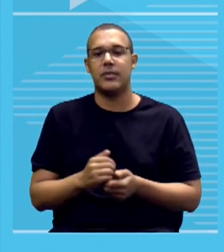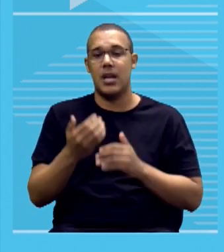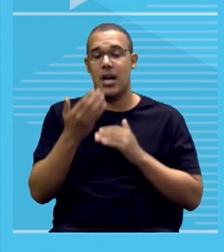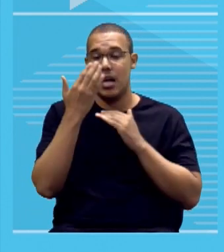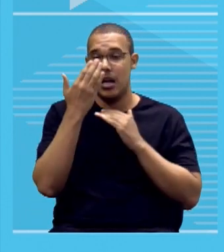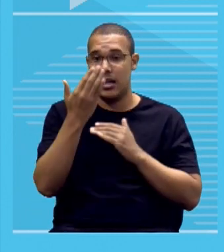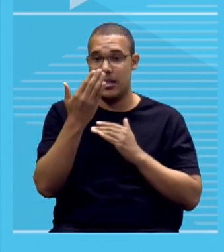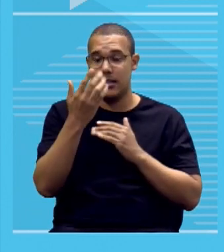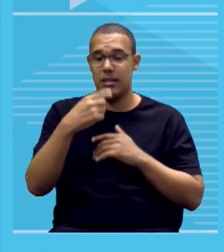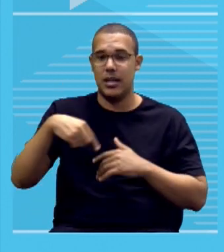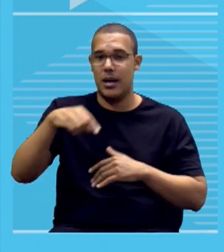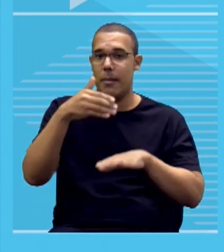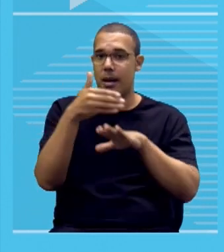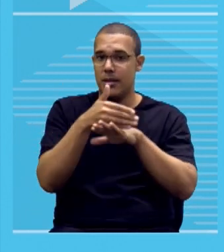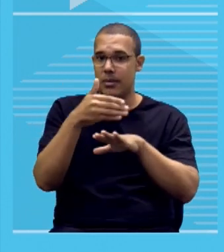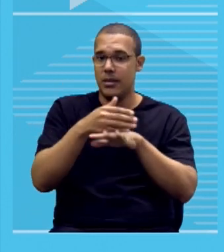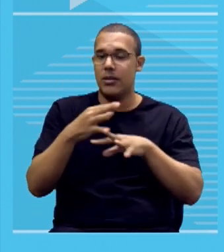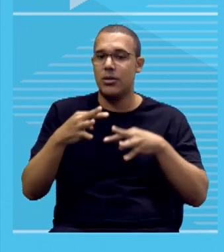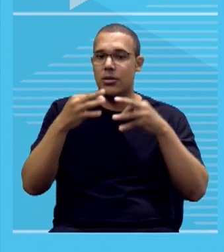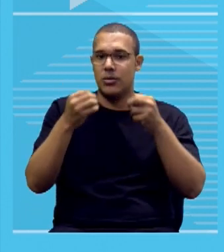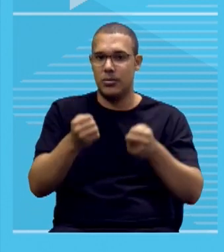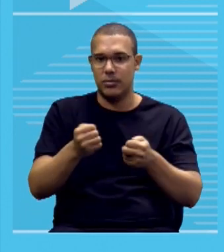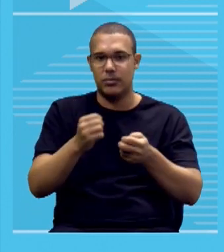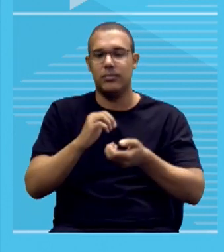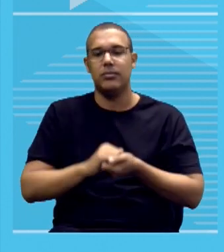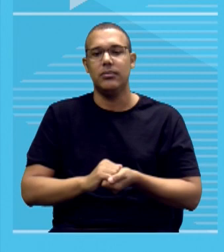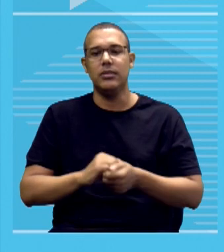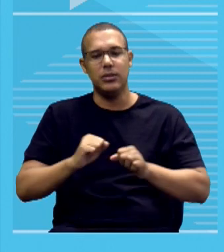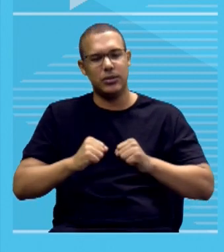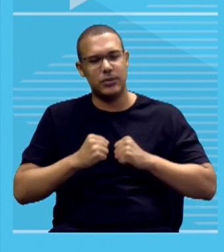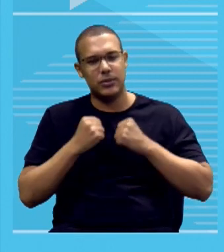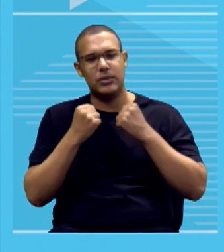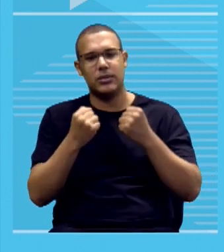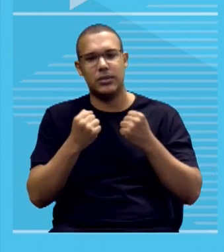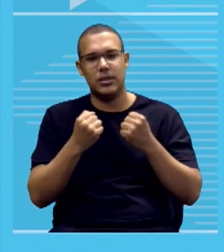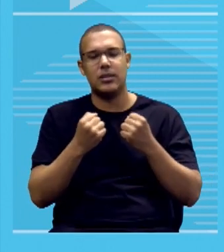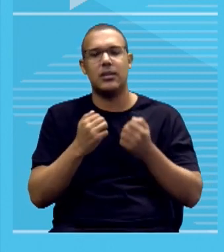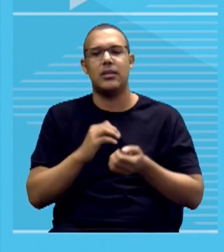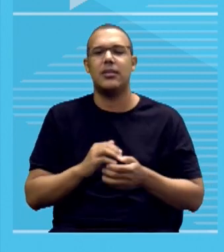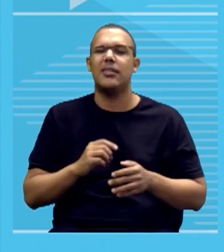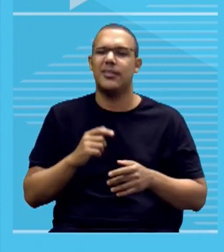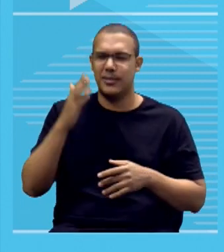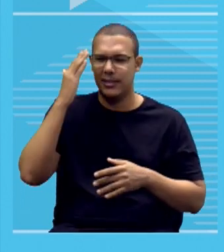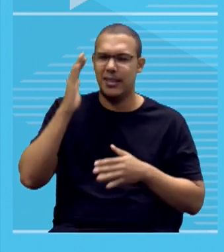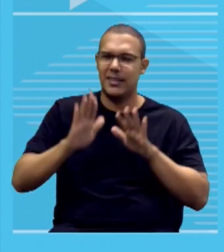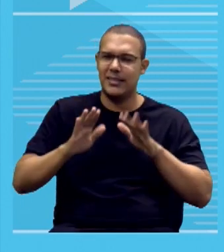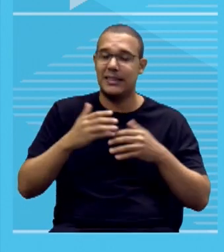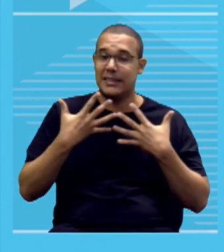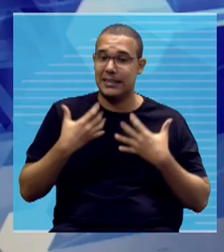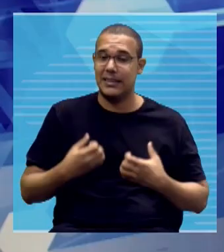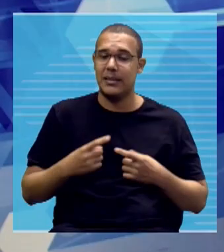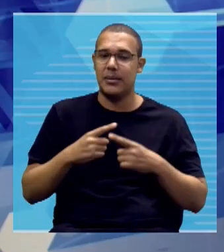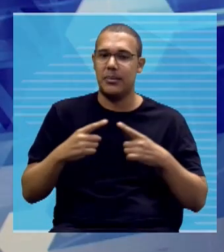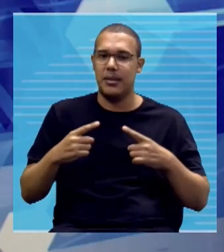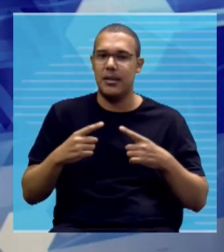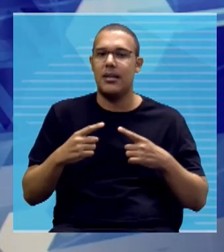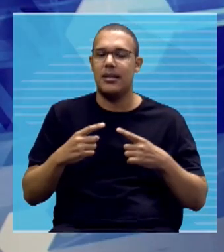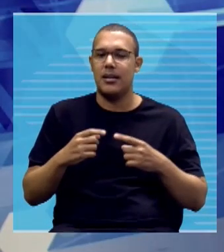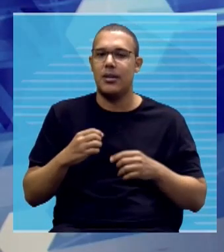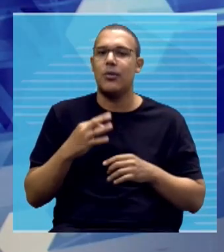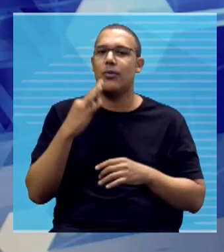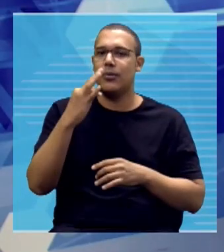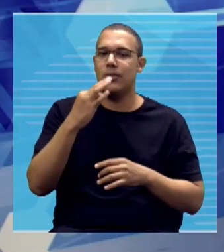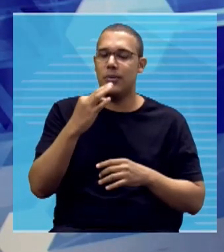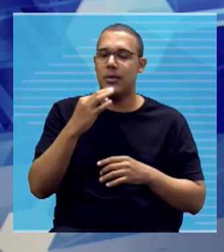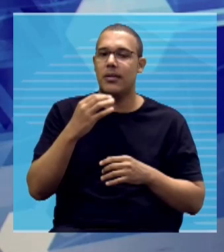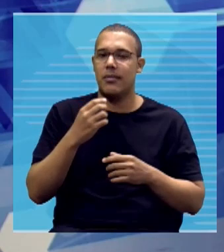a presença de todos vocês aí que estão até agora, esforçando aí à noite. Eu sei que é cansativo, mas sei que também que vai valer a pena,